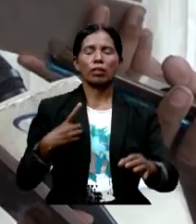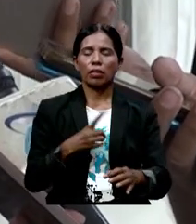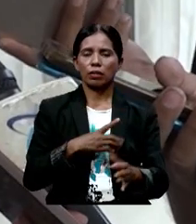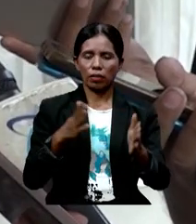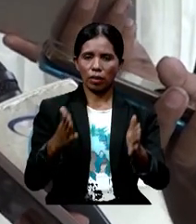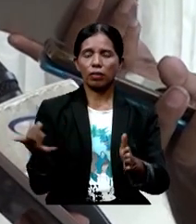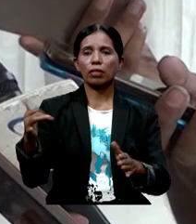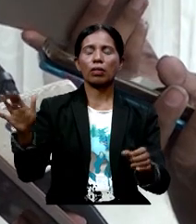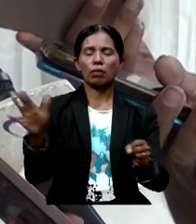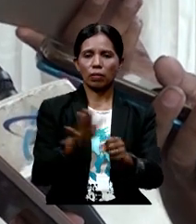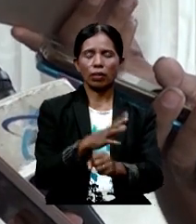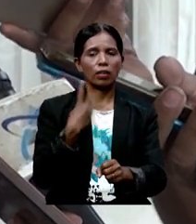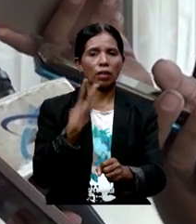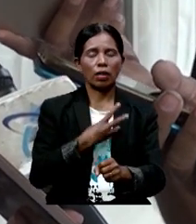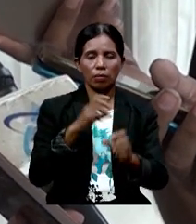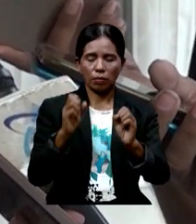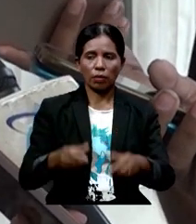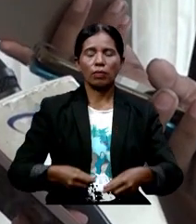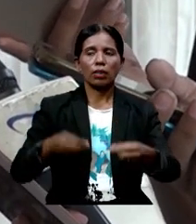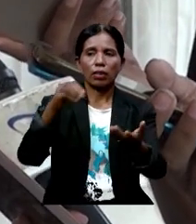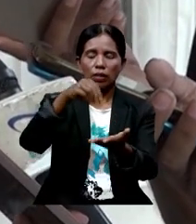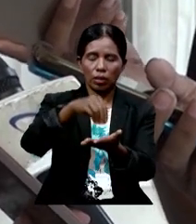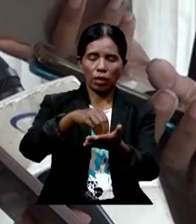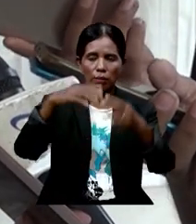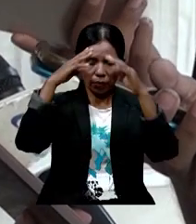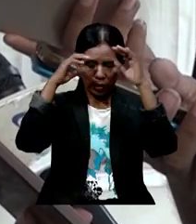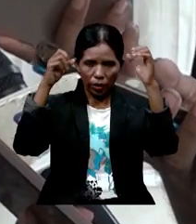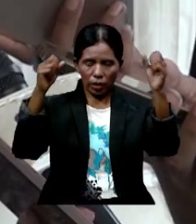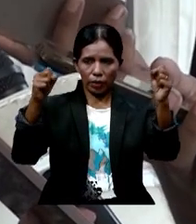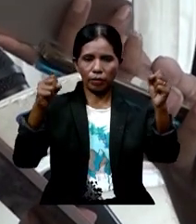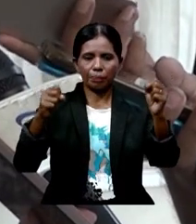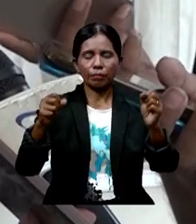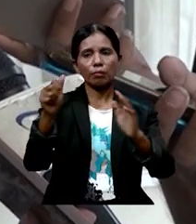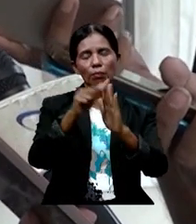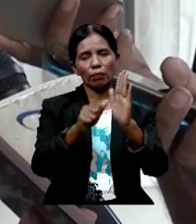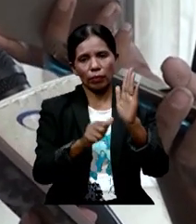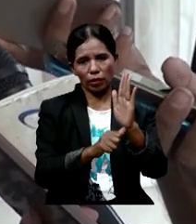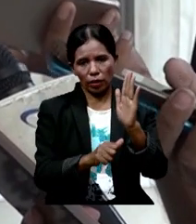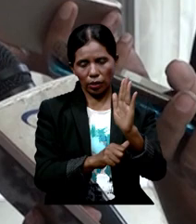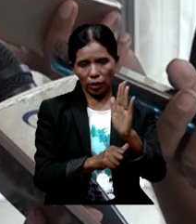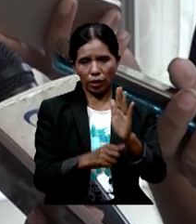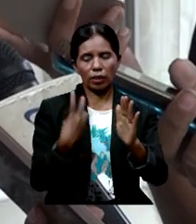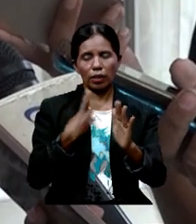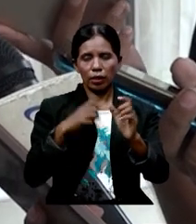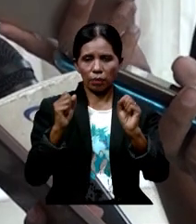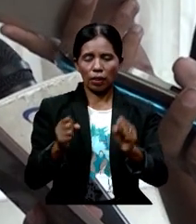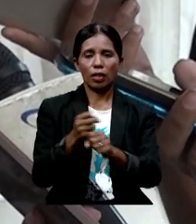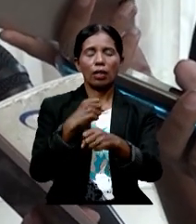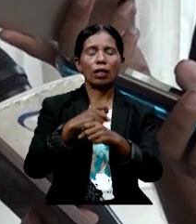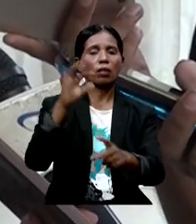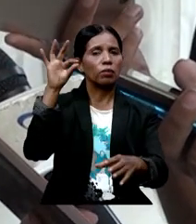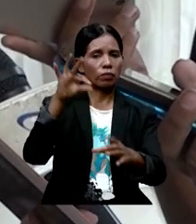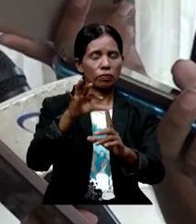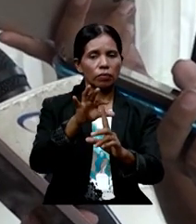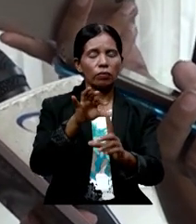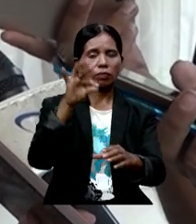completo. Maquita foi a minha foi em Beletal, presidente do parlamento, foi em Beletal para a agenda para a Itabela para a votação. O tudo até na